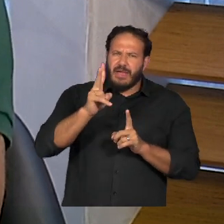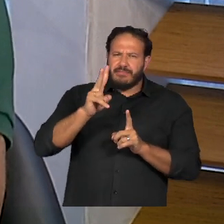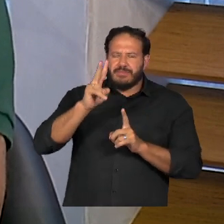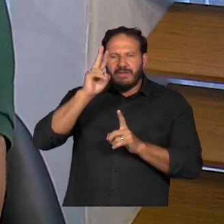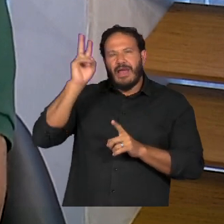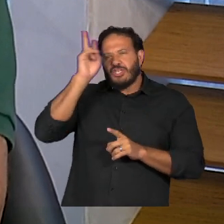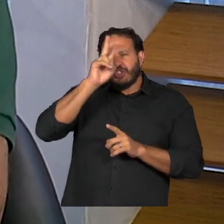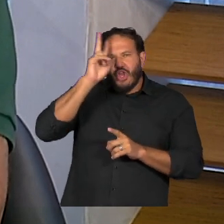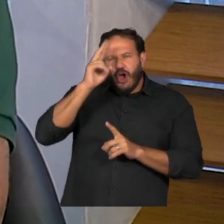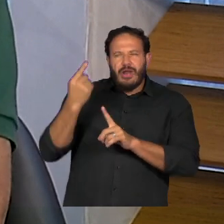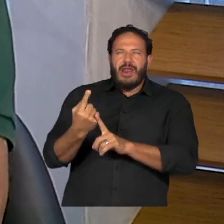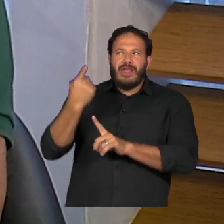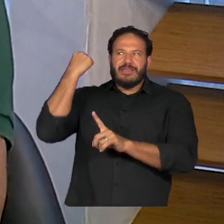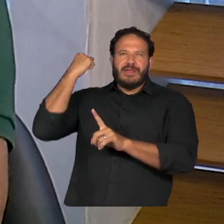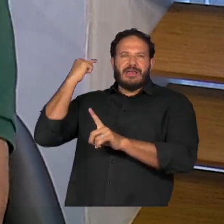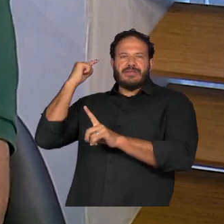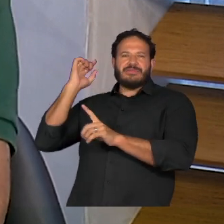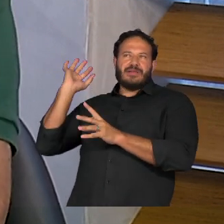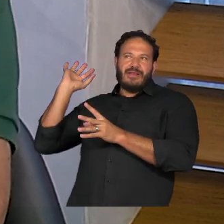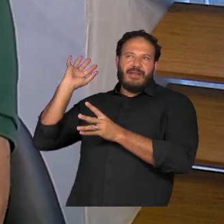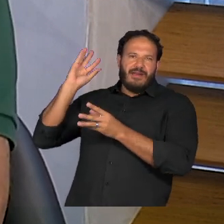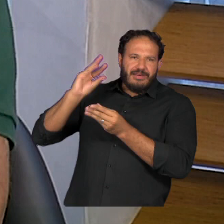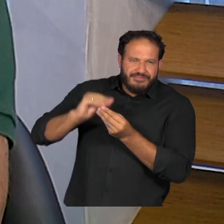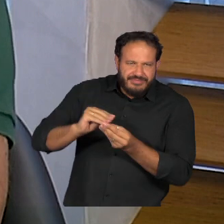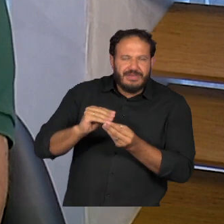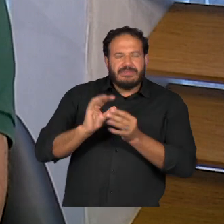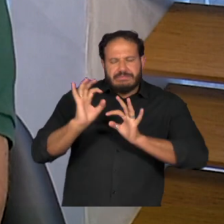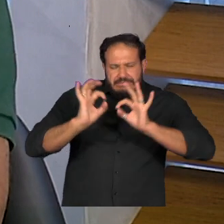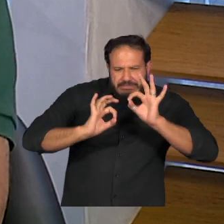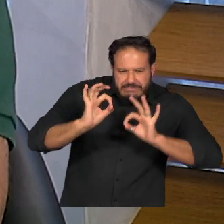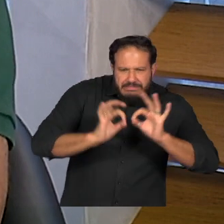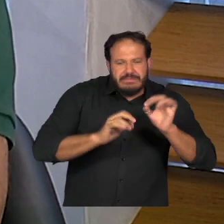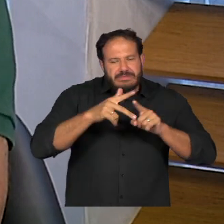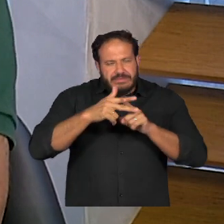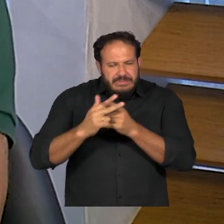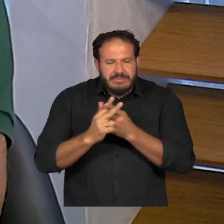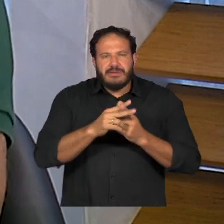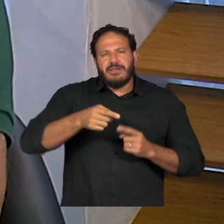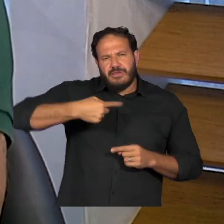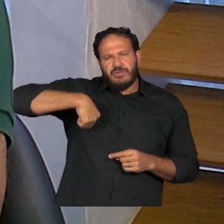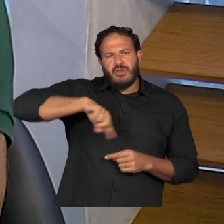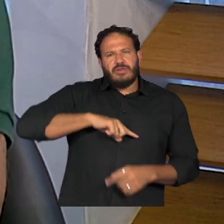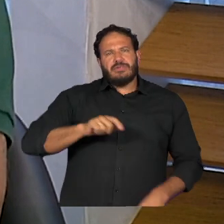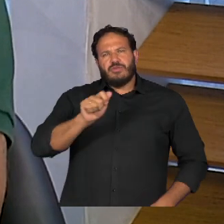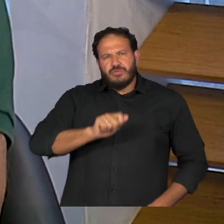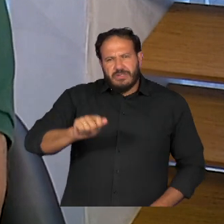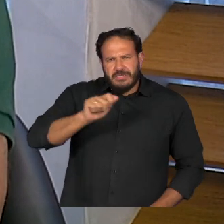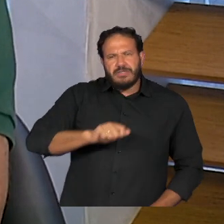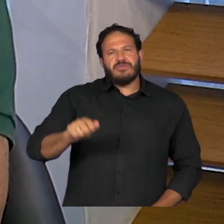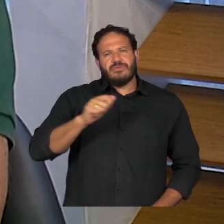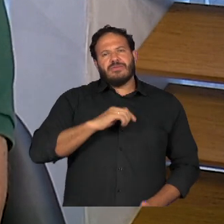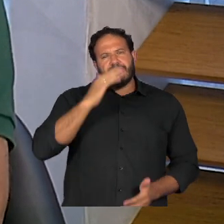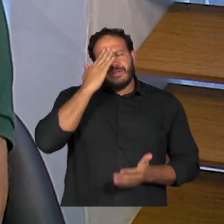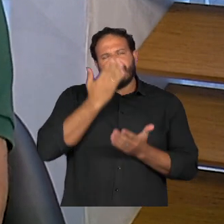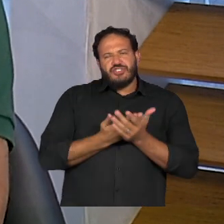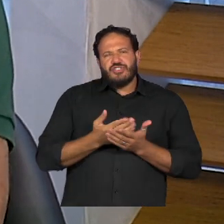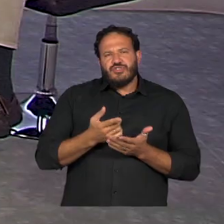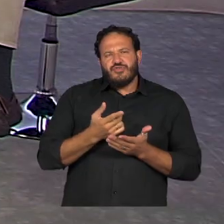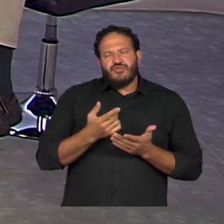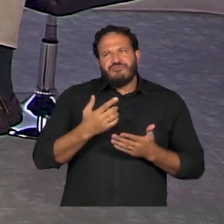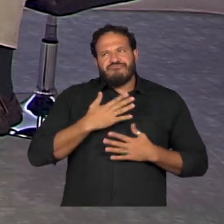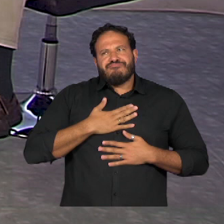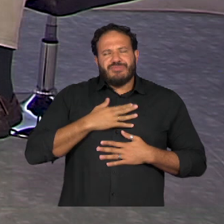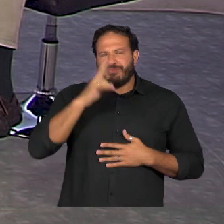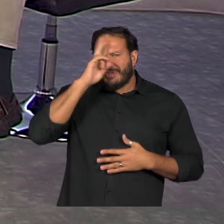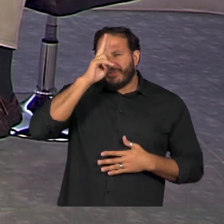história toda da instituição e a nossa instituição Particularmente eu creio que tem uma história muito bonita